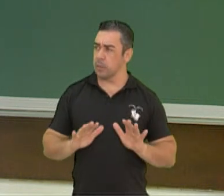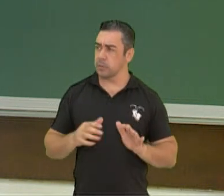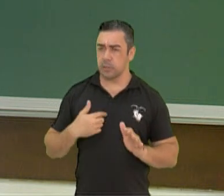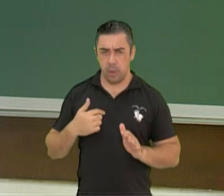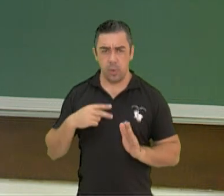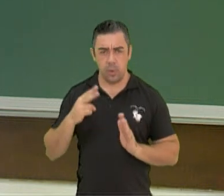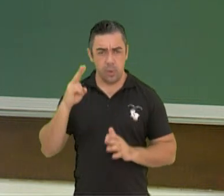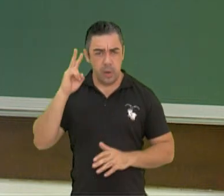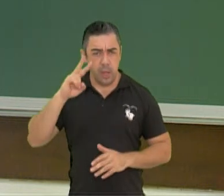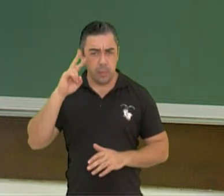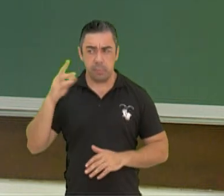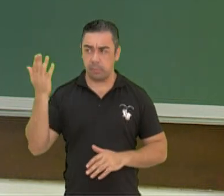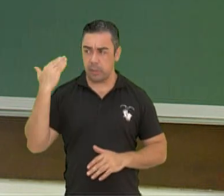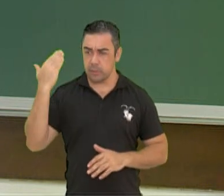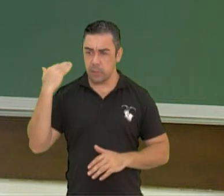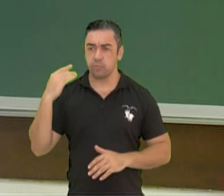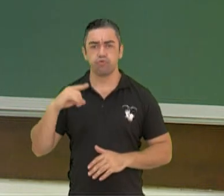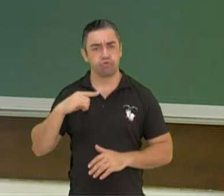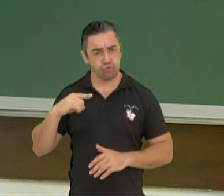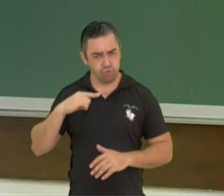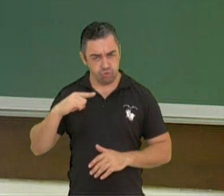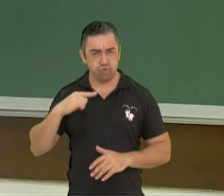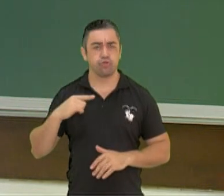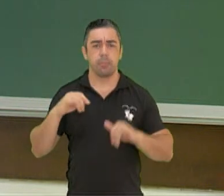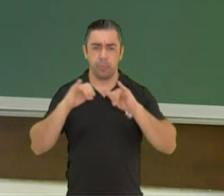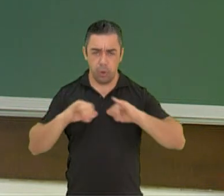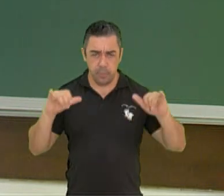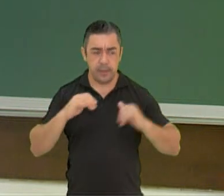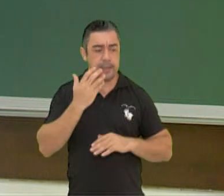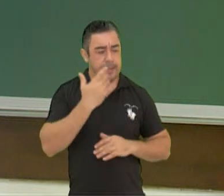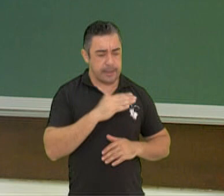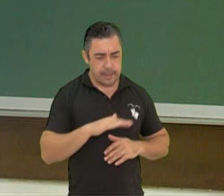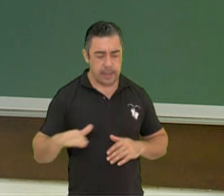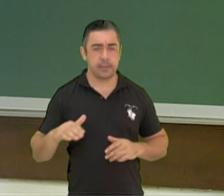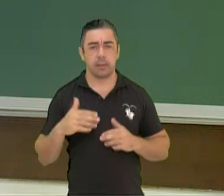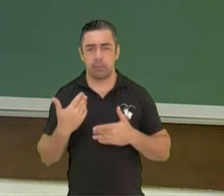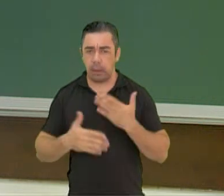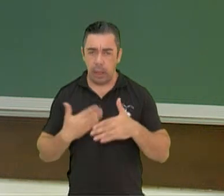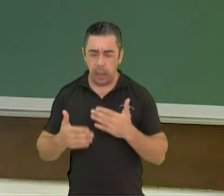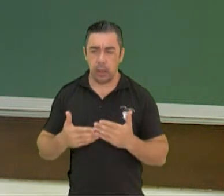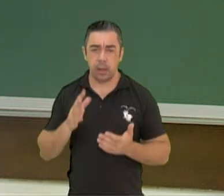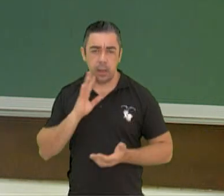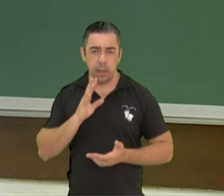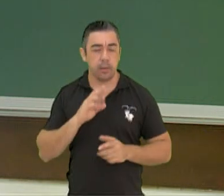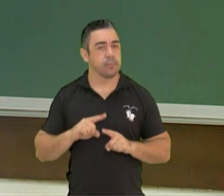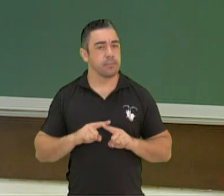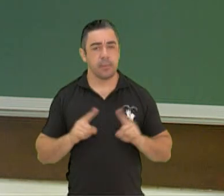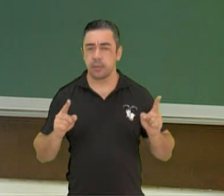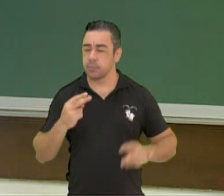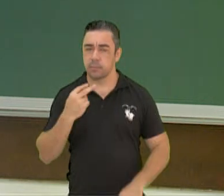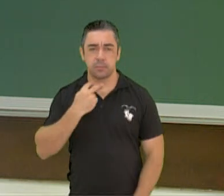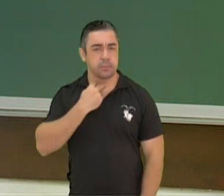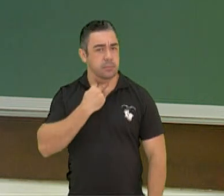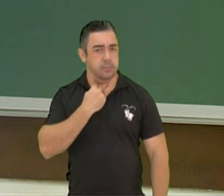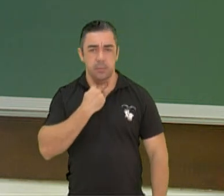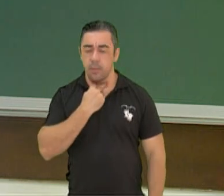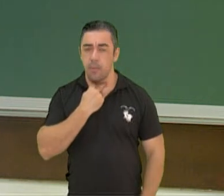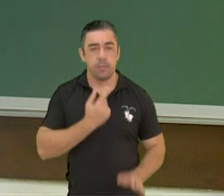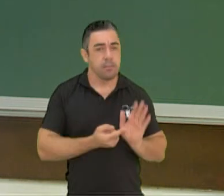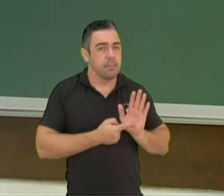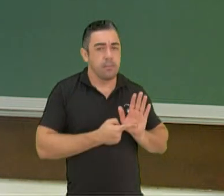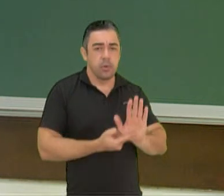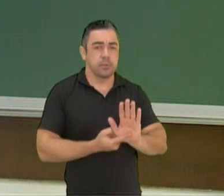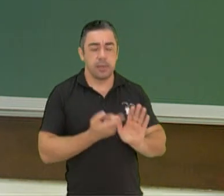lembro que algum tempo atrás, né, tinha as propagandas com crianças, isso aqui era legal, tal, tal. Mas não pode, não deve haver